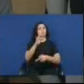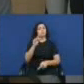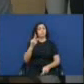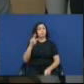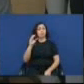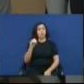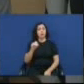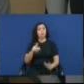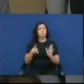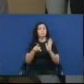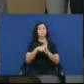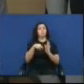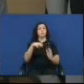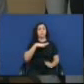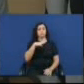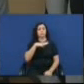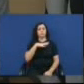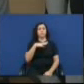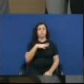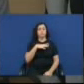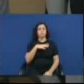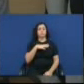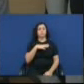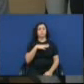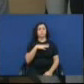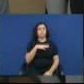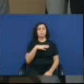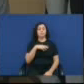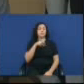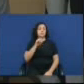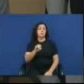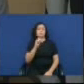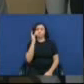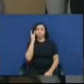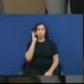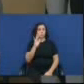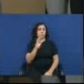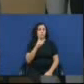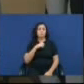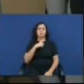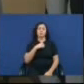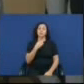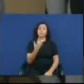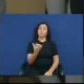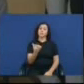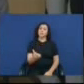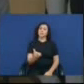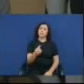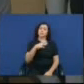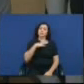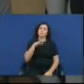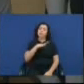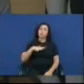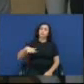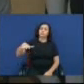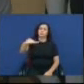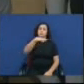da cidade e da diocese de Limeira, que, para quem não sabe, é composta por 16 cidades.